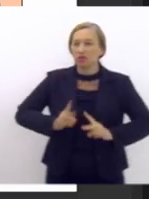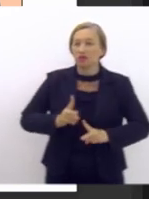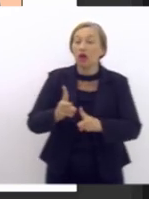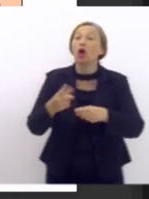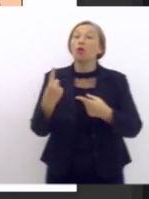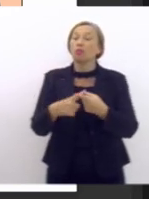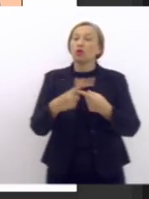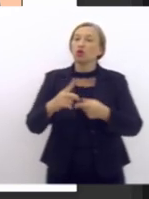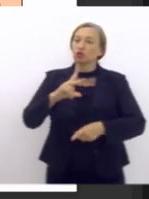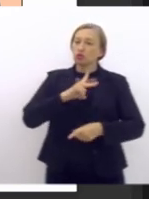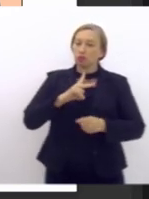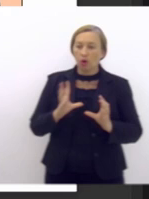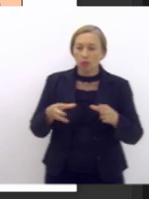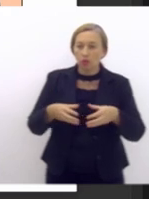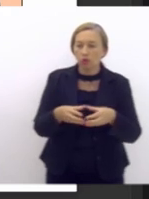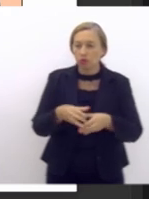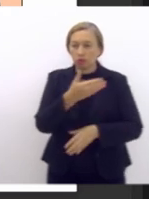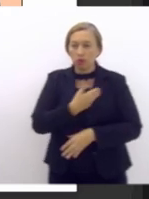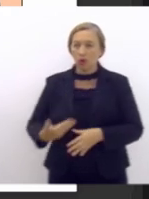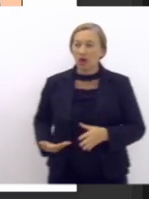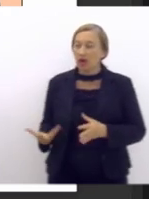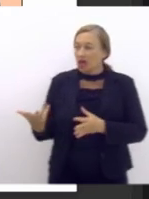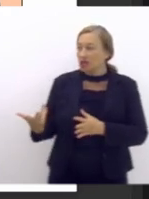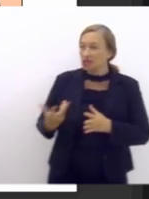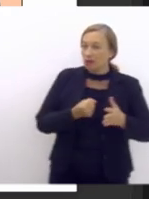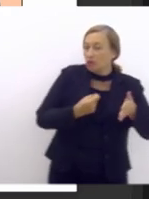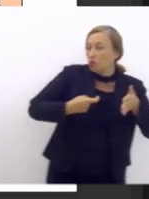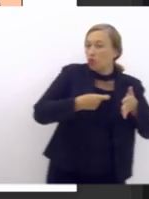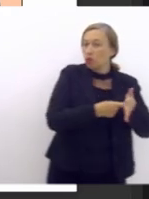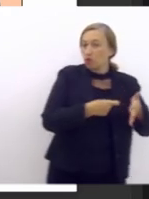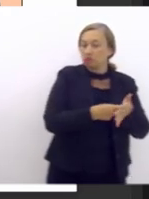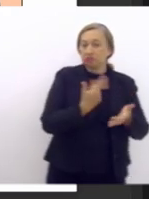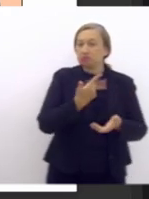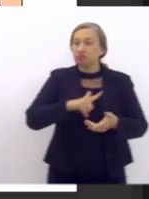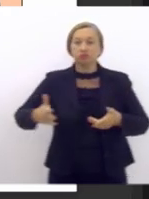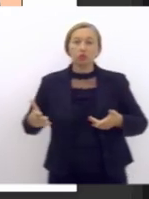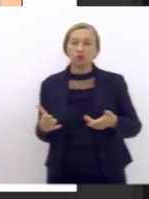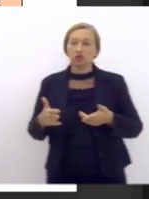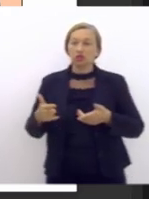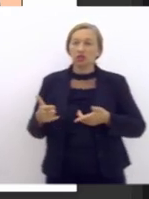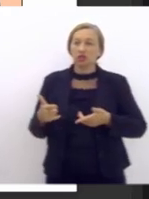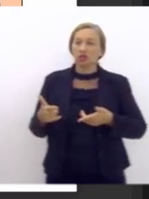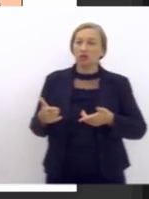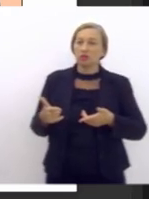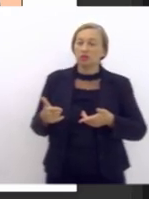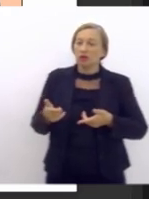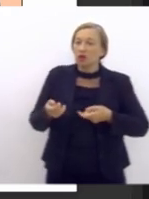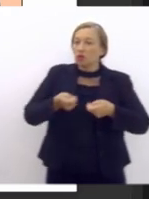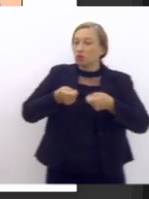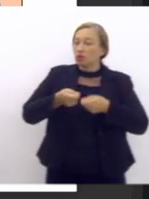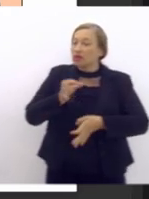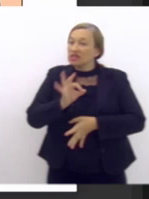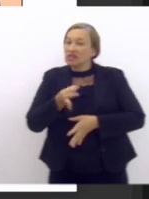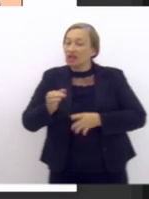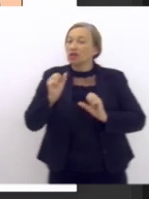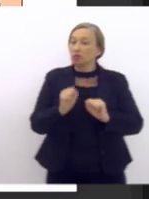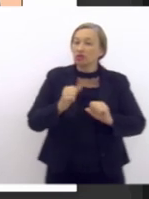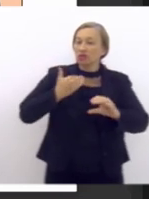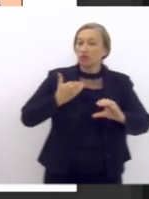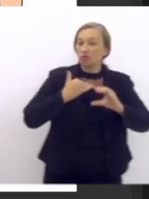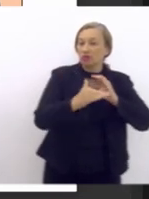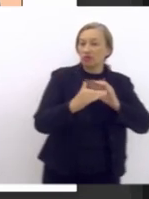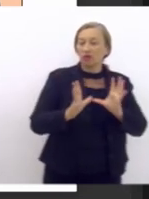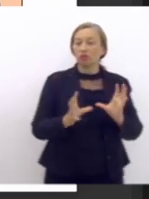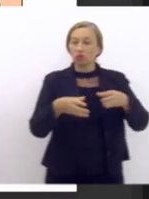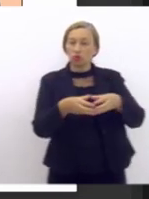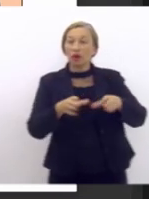públicos que recebiam essas denúncias não tinham ainda uma sistematização dessas denúncias que pudessem ser enviadas para o observatório.